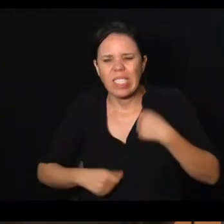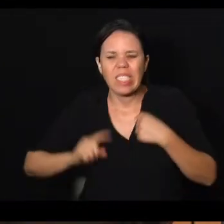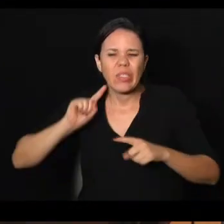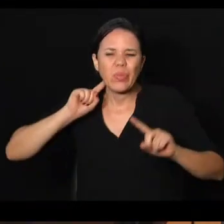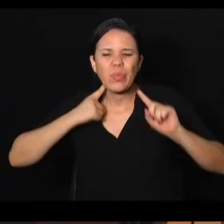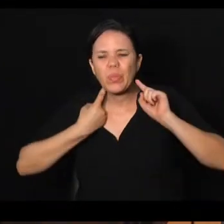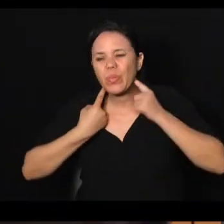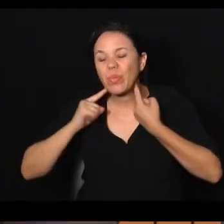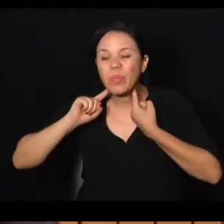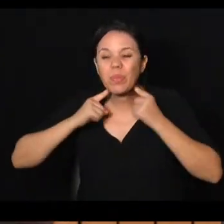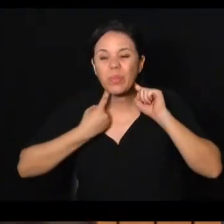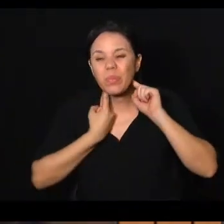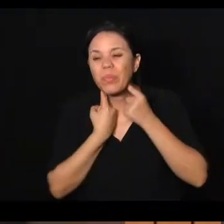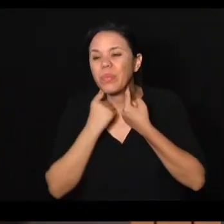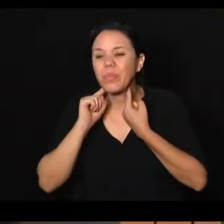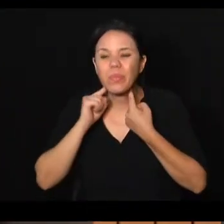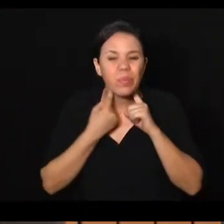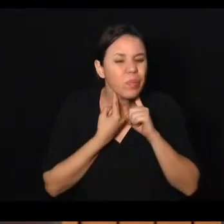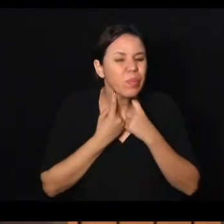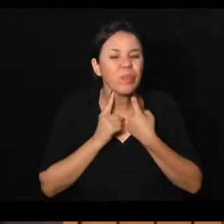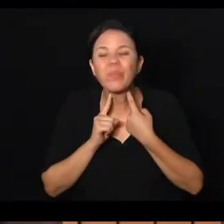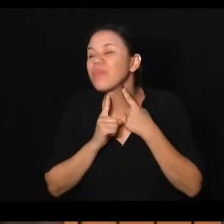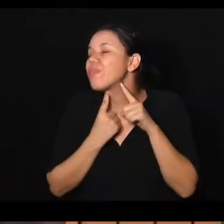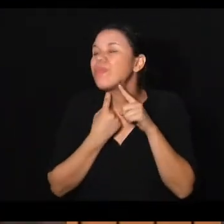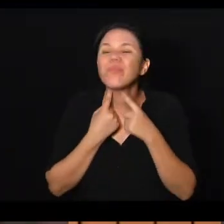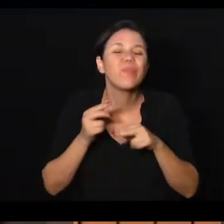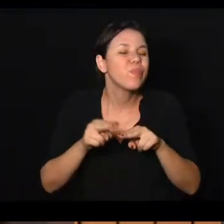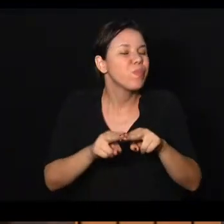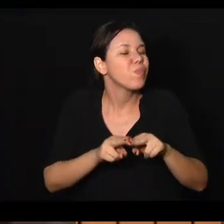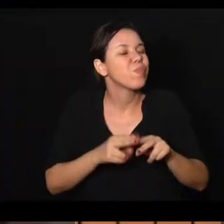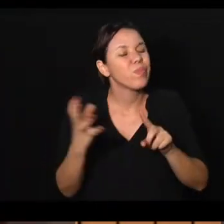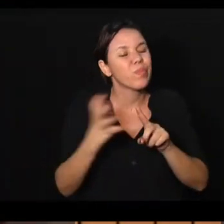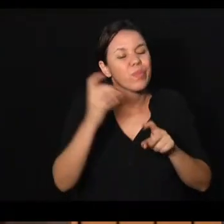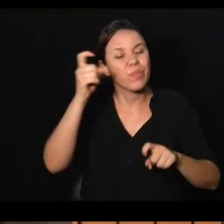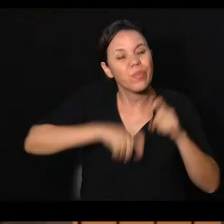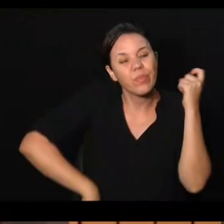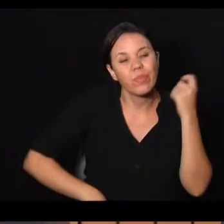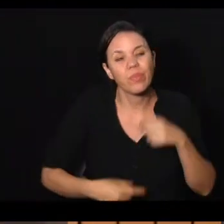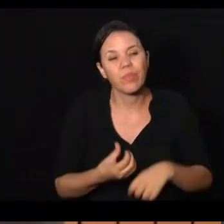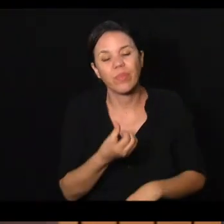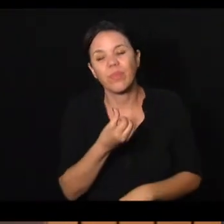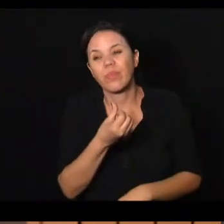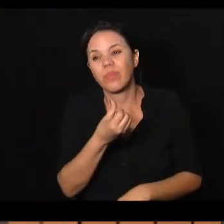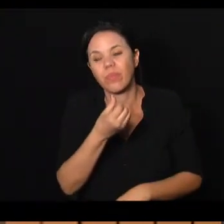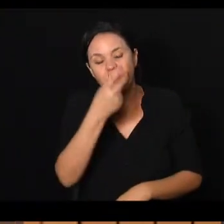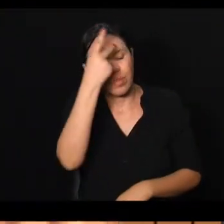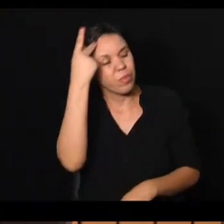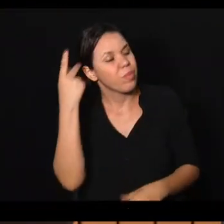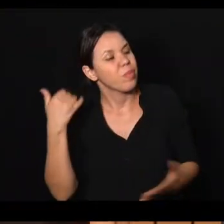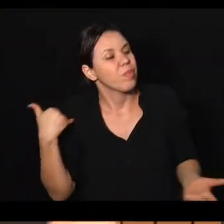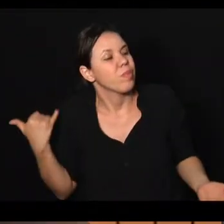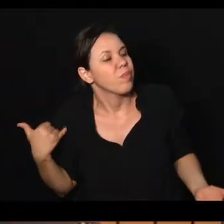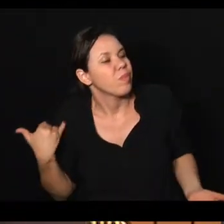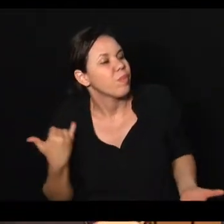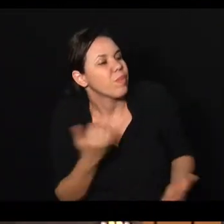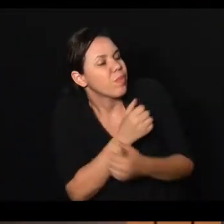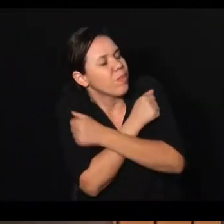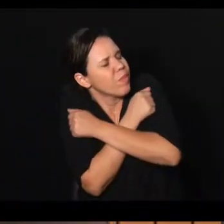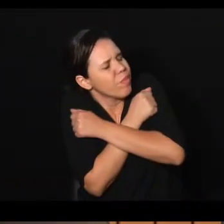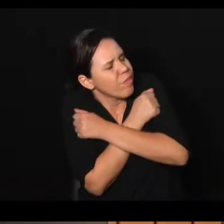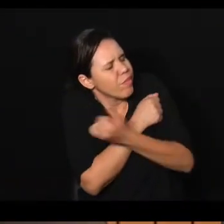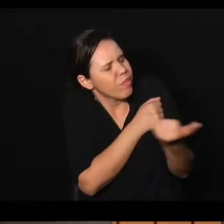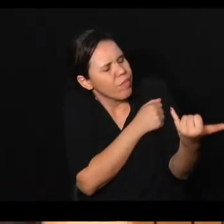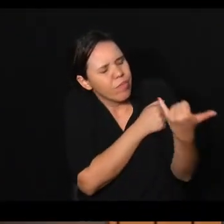imunda. Se uma única pessoa, aos 6 anos de idade, tivesse me abraçado e dito para